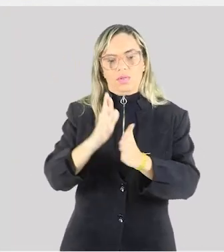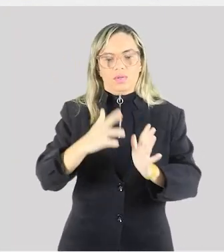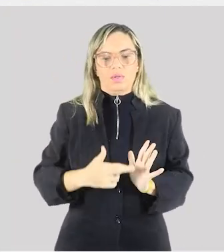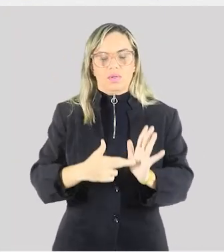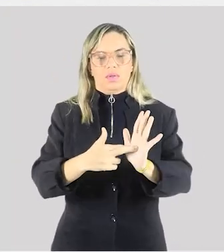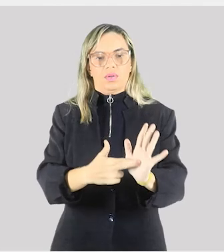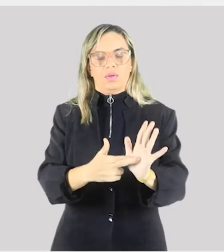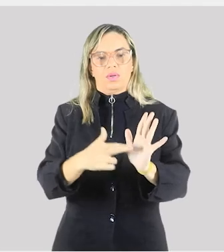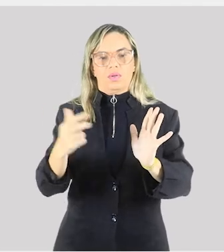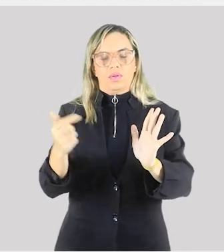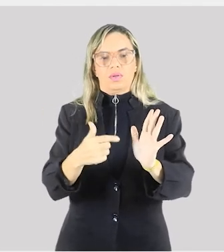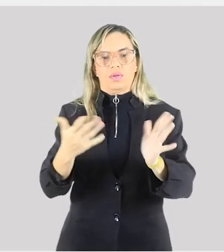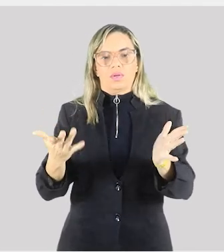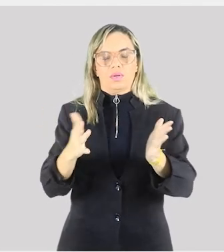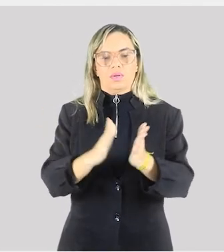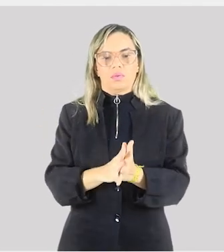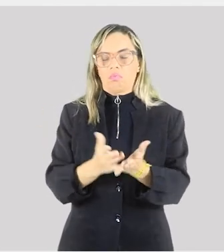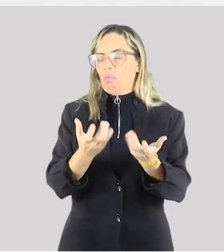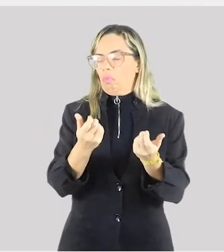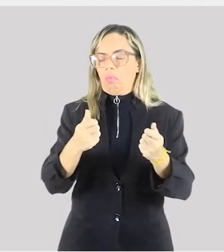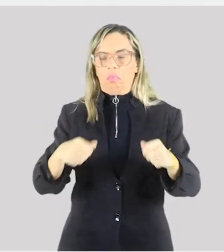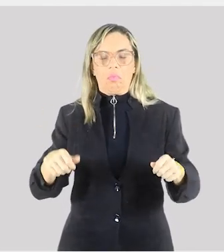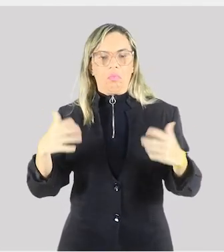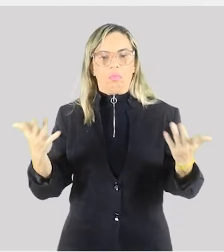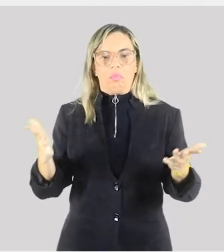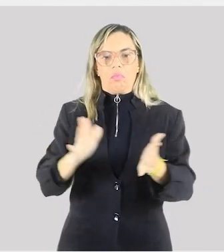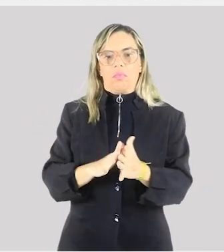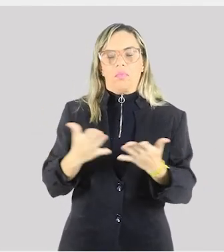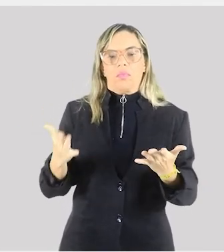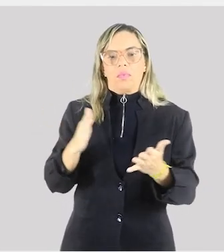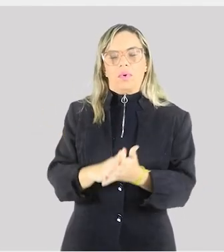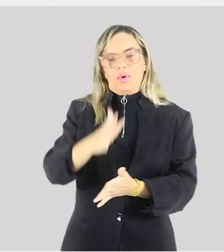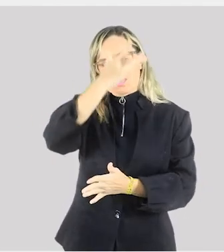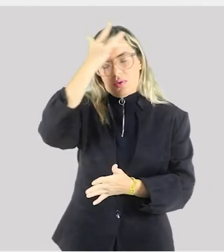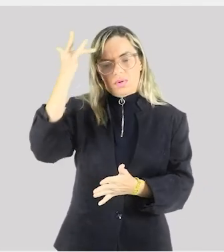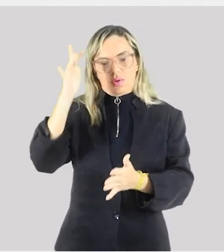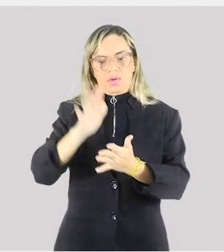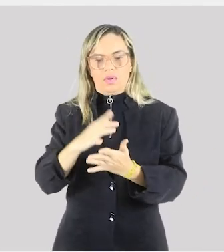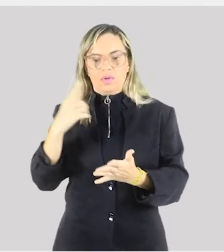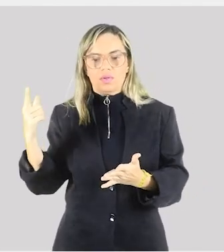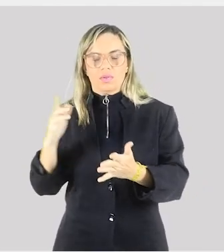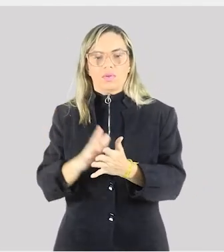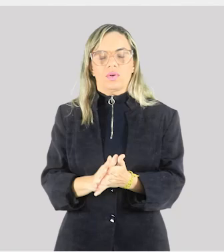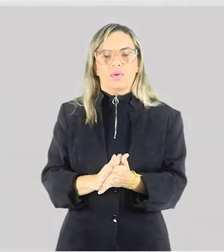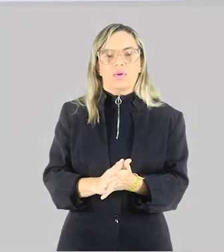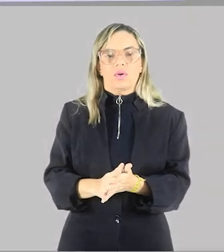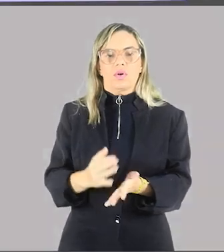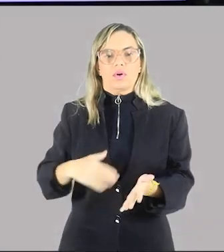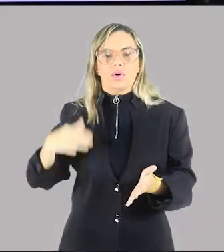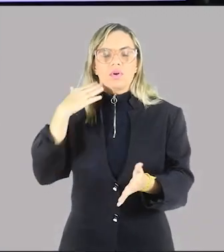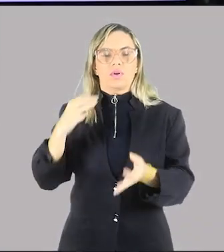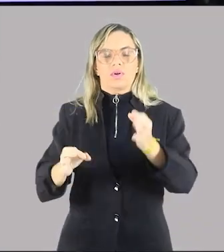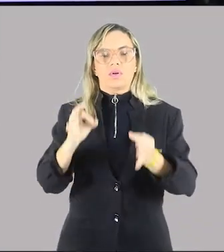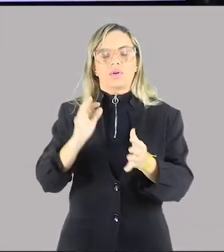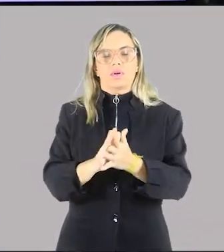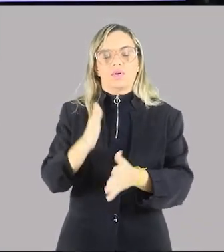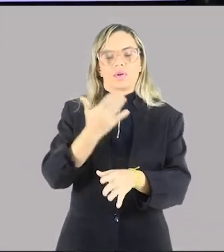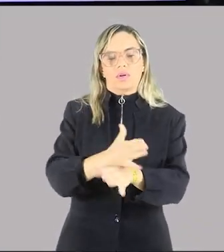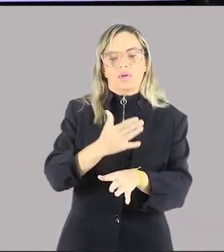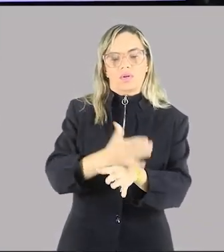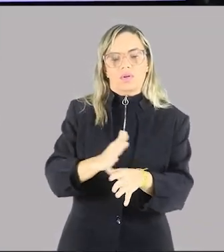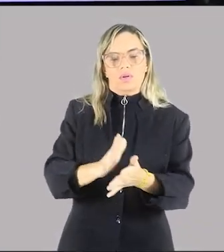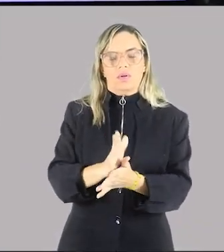quase como uma incapacidade do Estado, enquanto pessoa jurídica de direito público, em atuar por si mesmo. Nessa